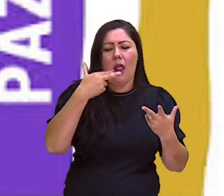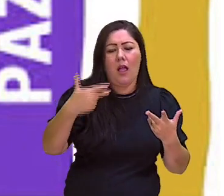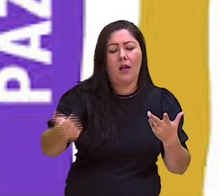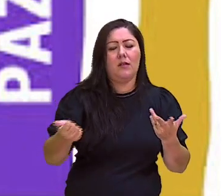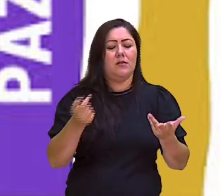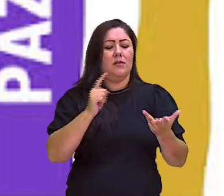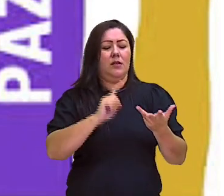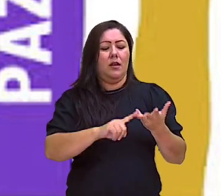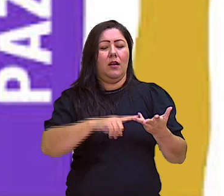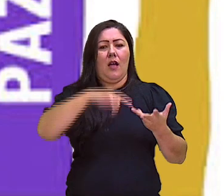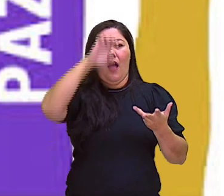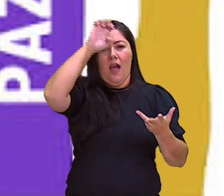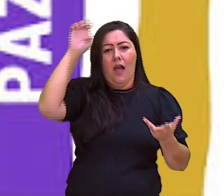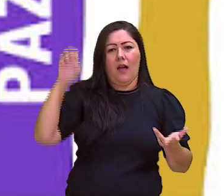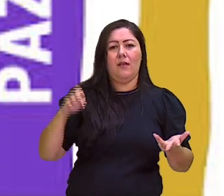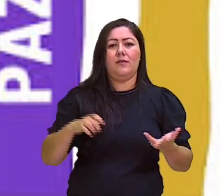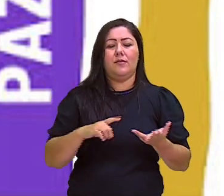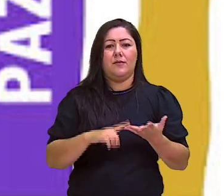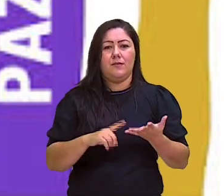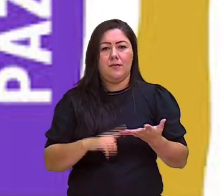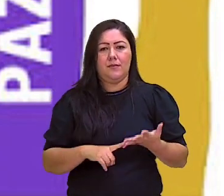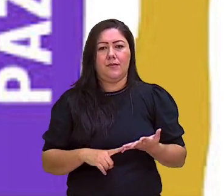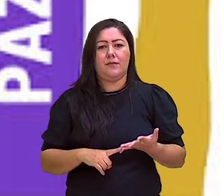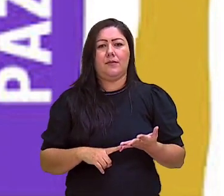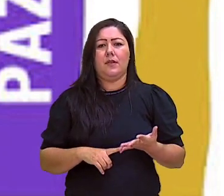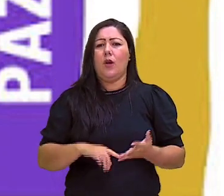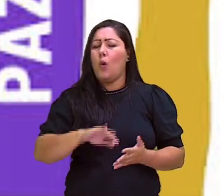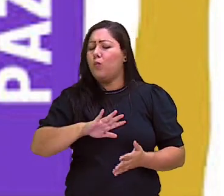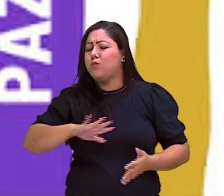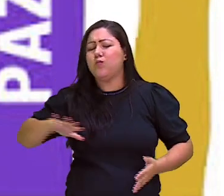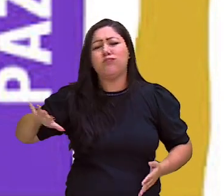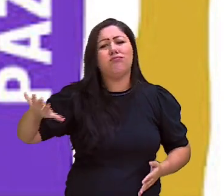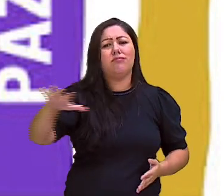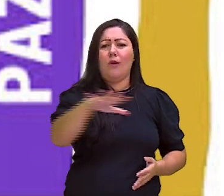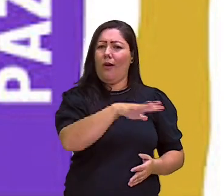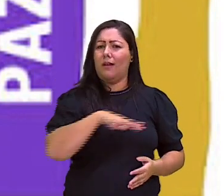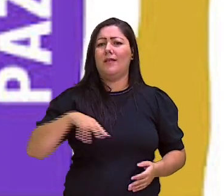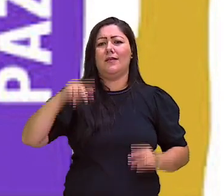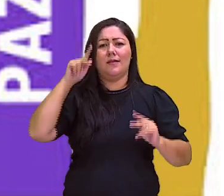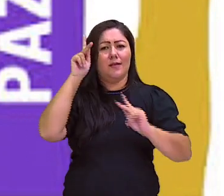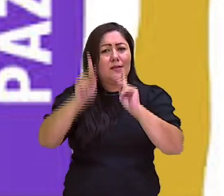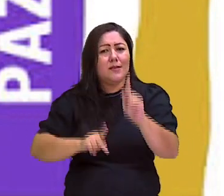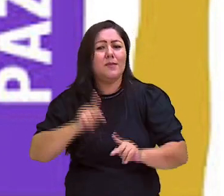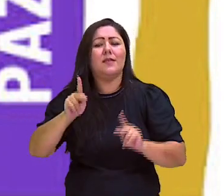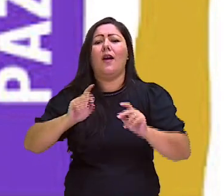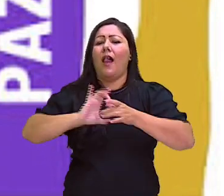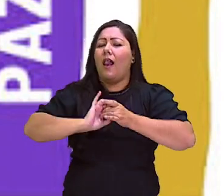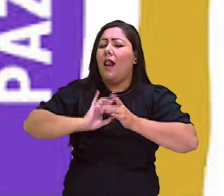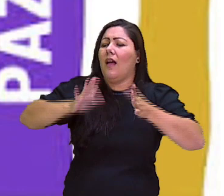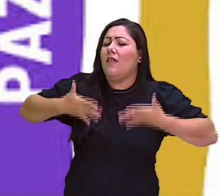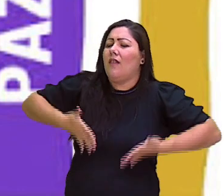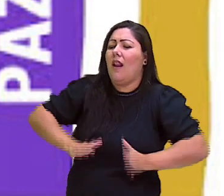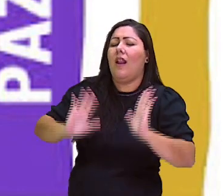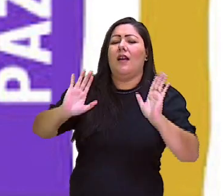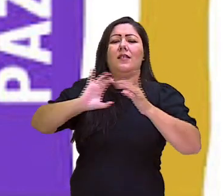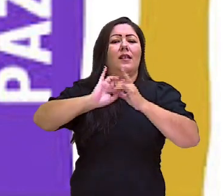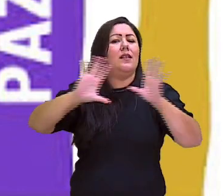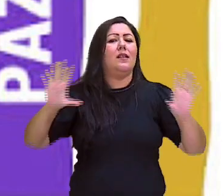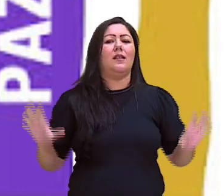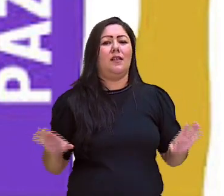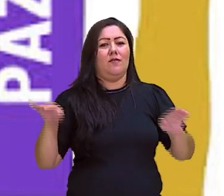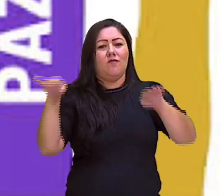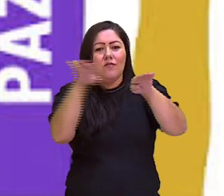linguística, étnica. Todos os seres humanos nascem livres, iguais